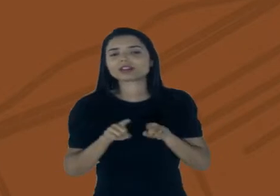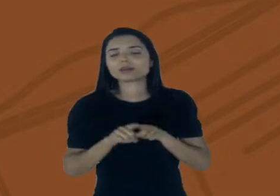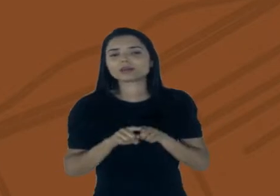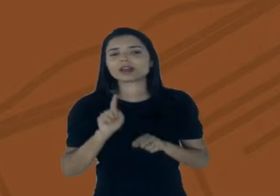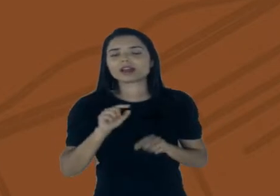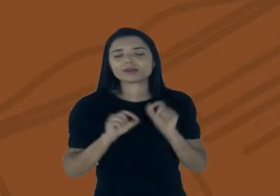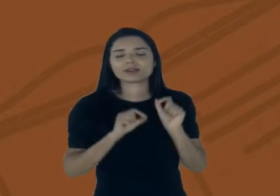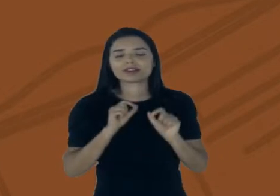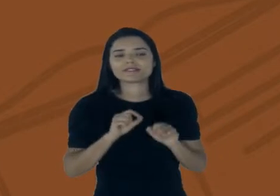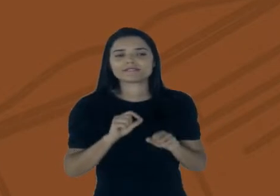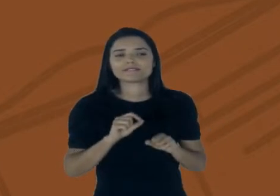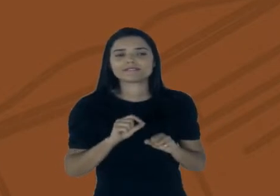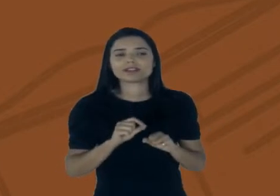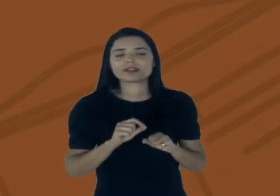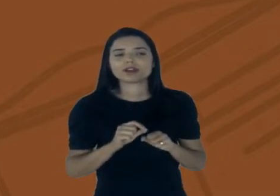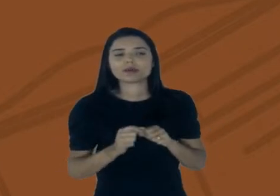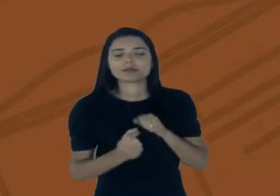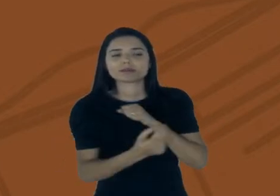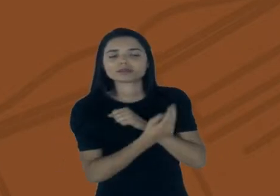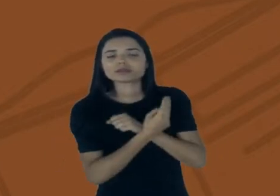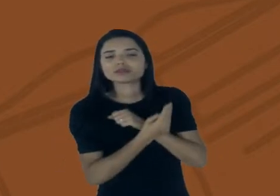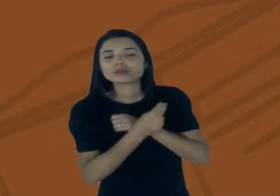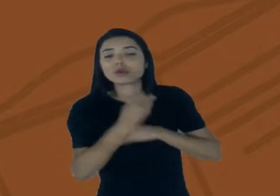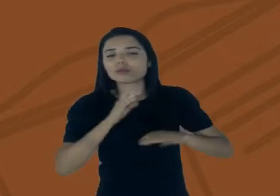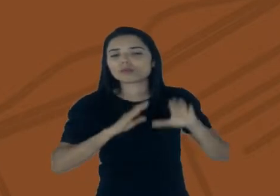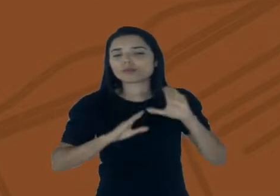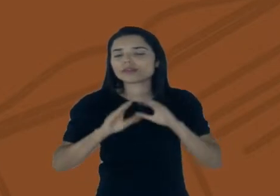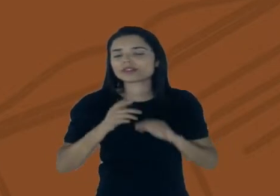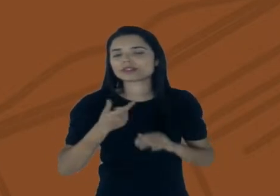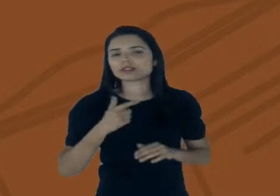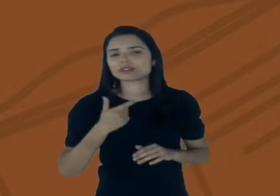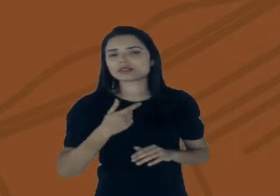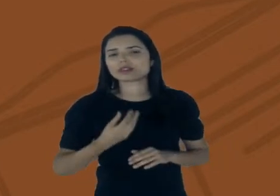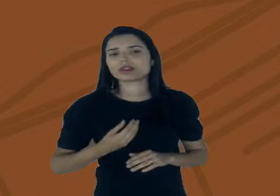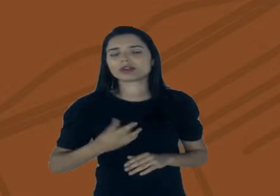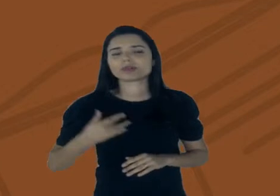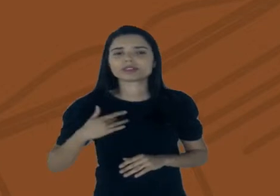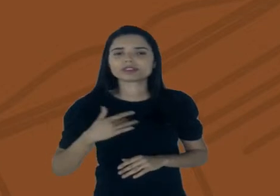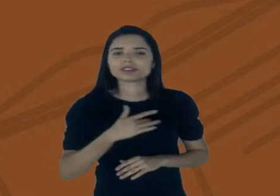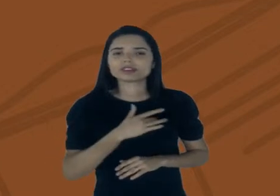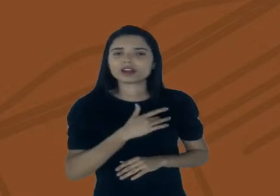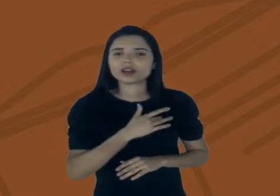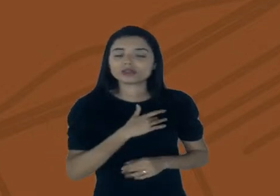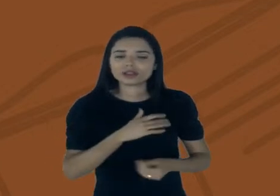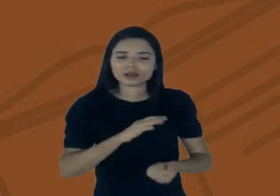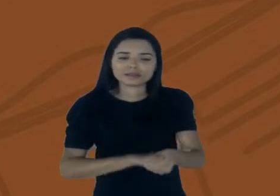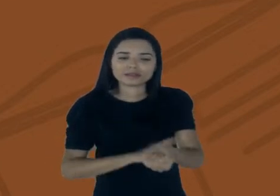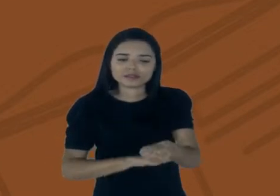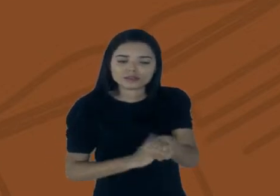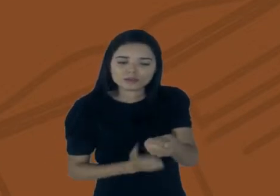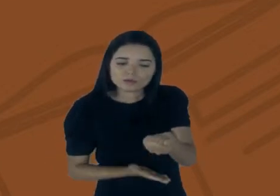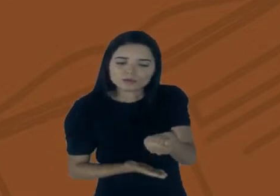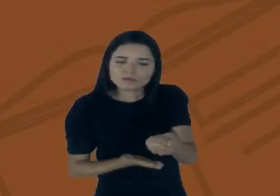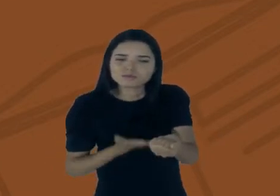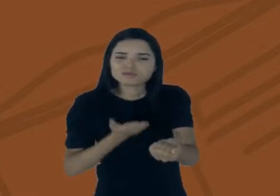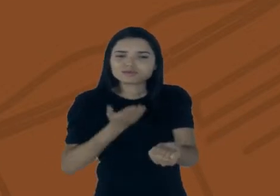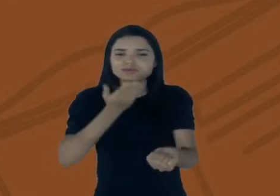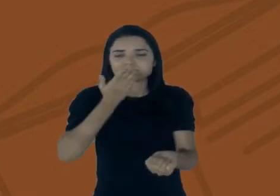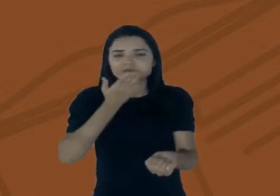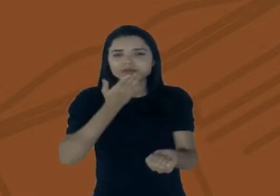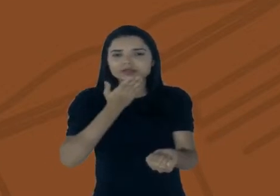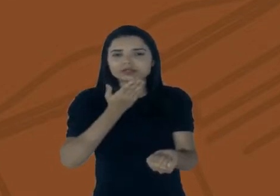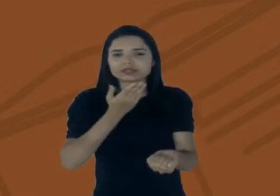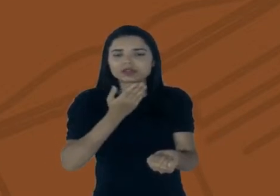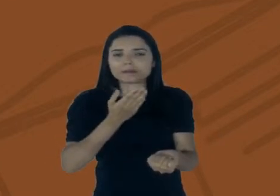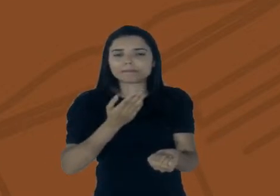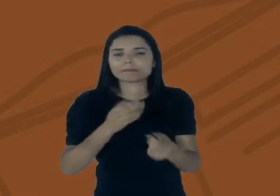nossa saúde. Então, todos esses aí vão desencadear um aumento dos picos de pressão e, consequentemente, a hipertensão